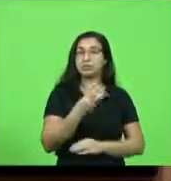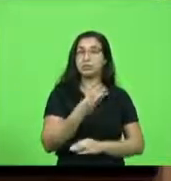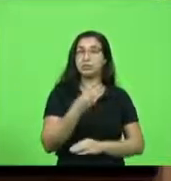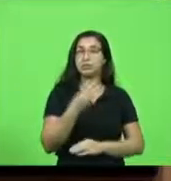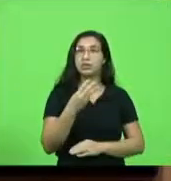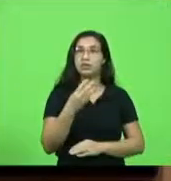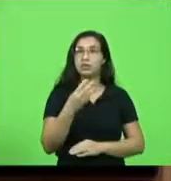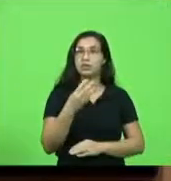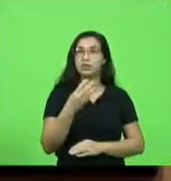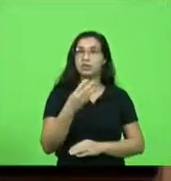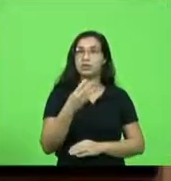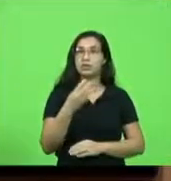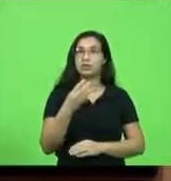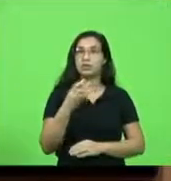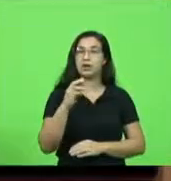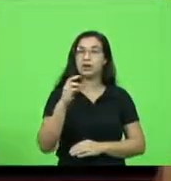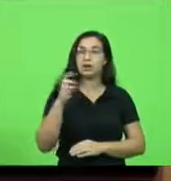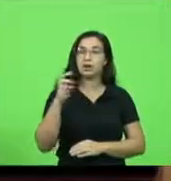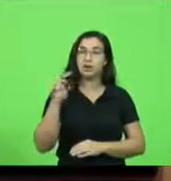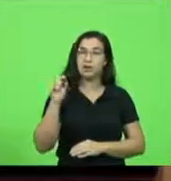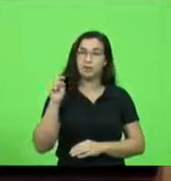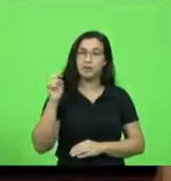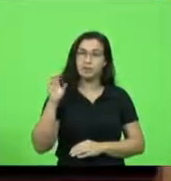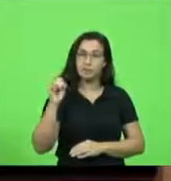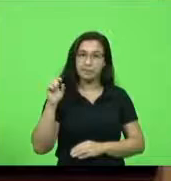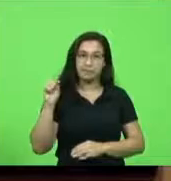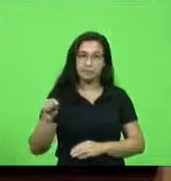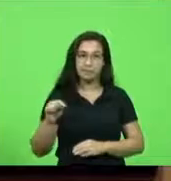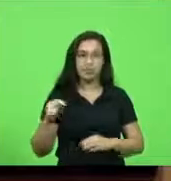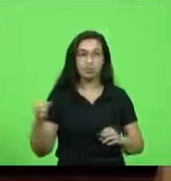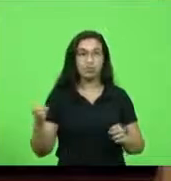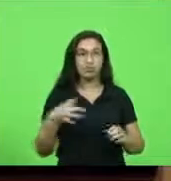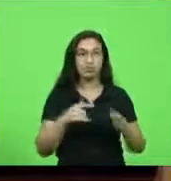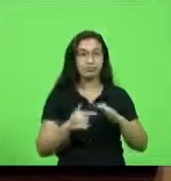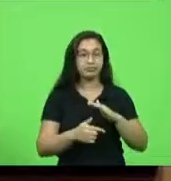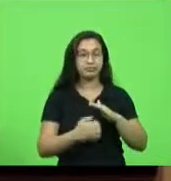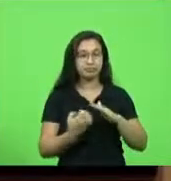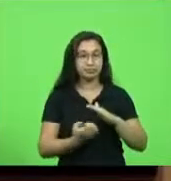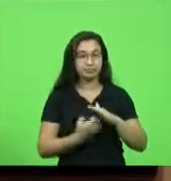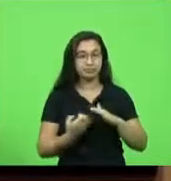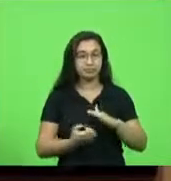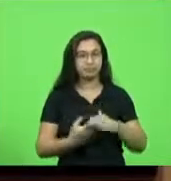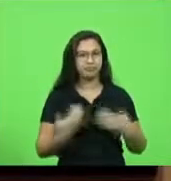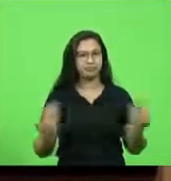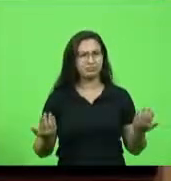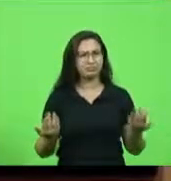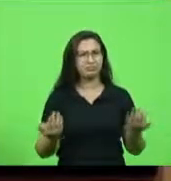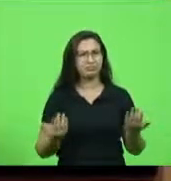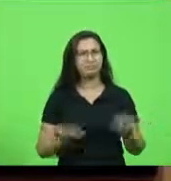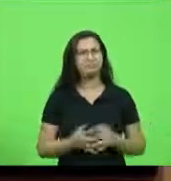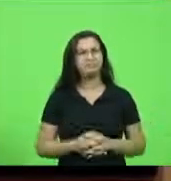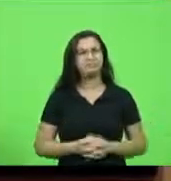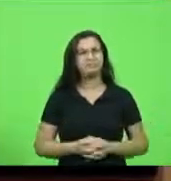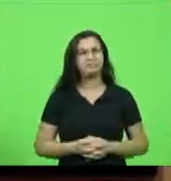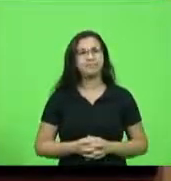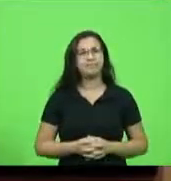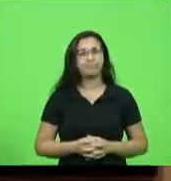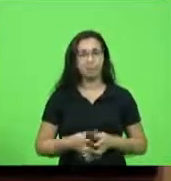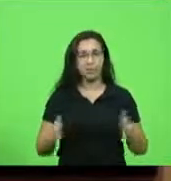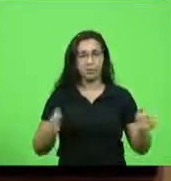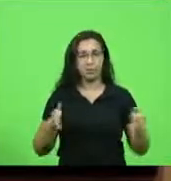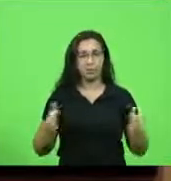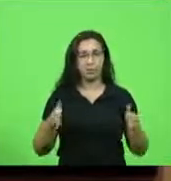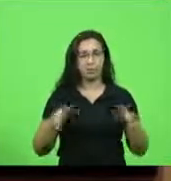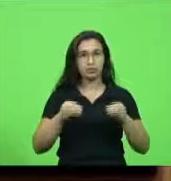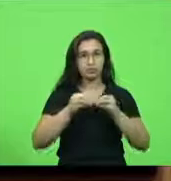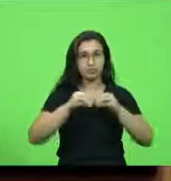3.480 novas empresas. É um paradigma. Pois bem, em relação a este momento de crise econômica